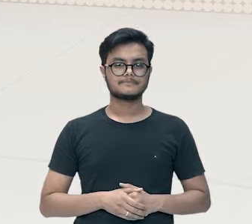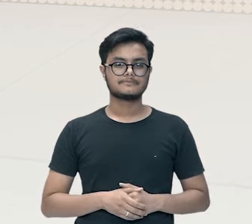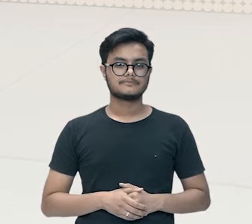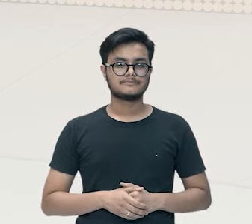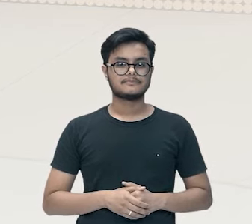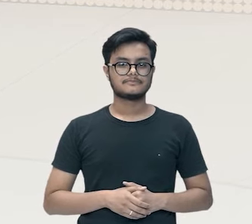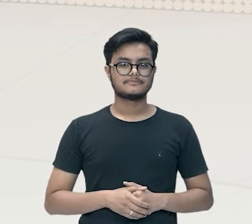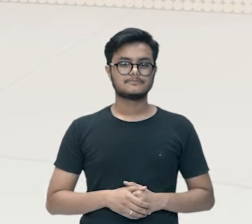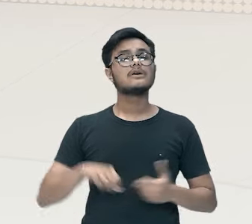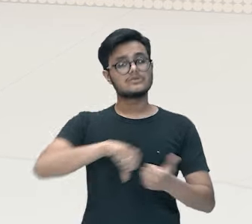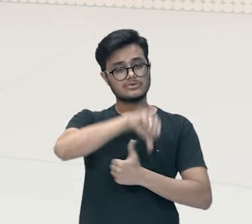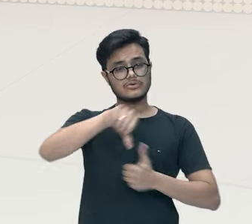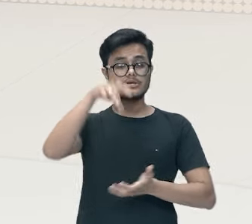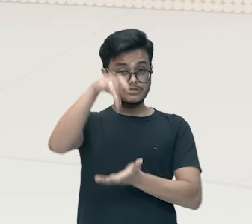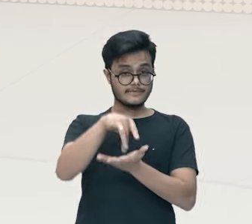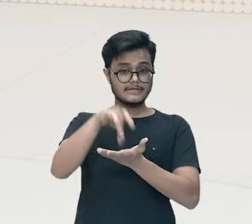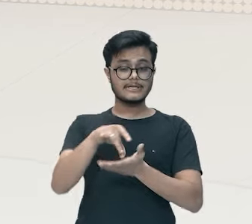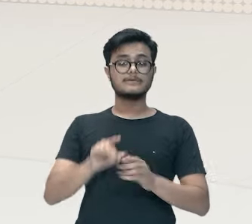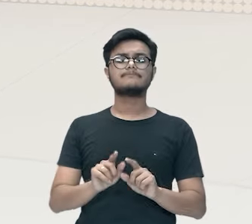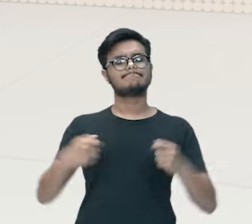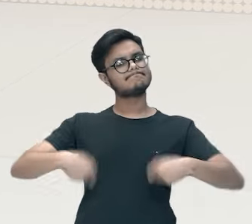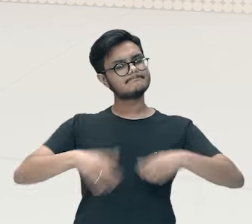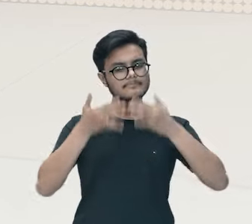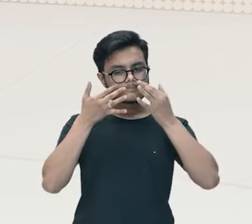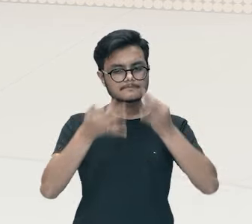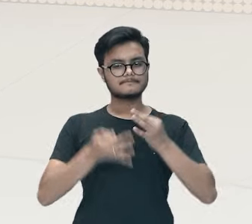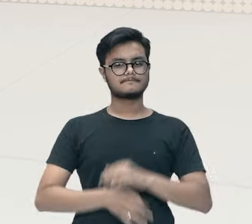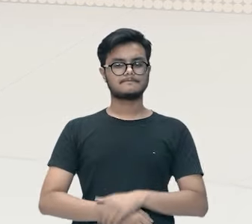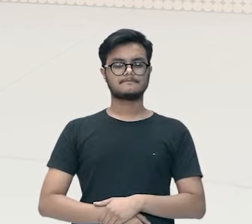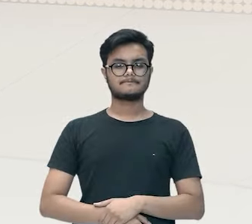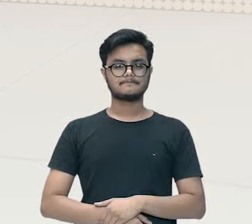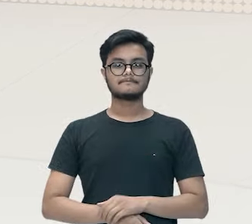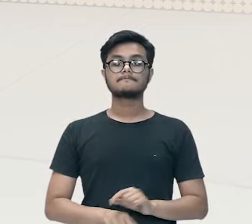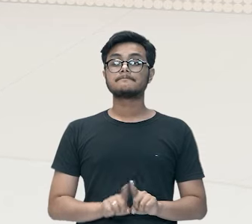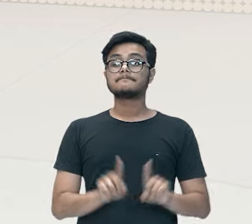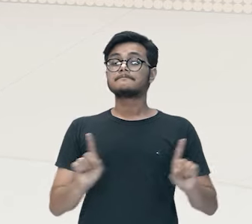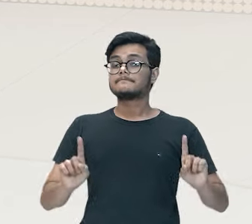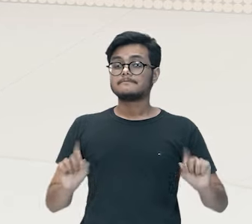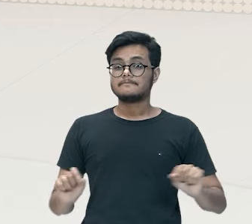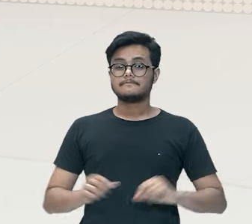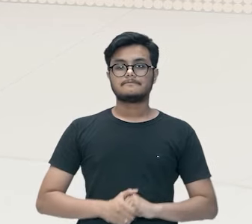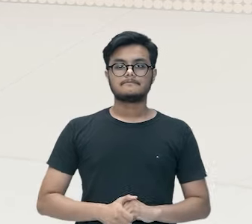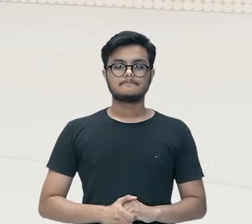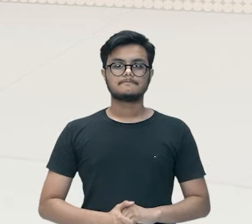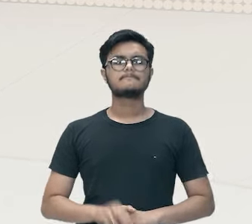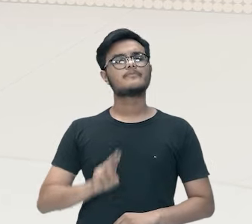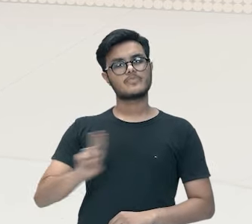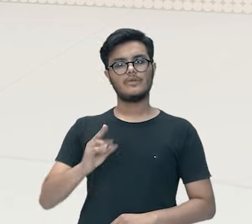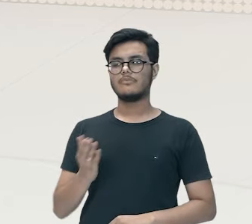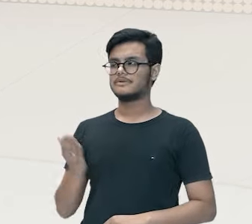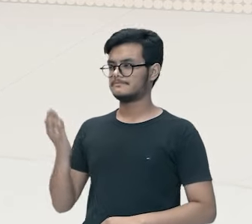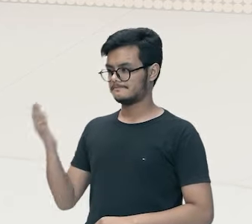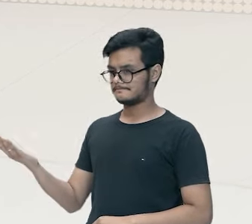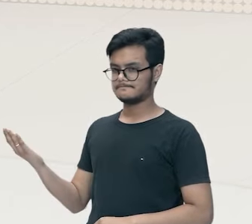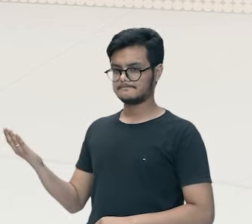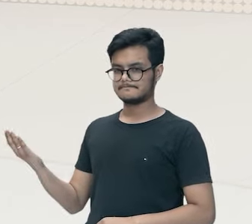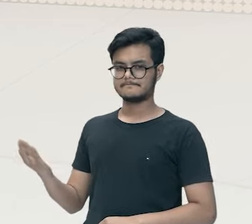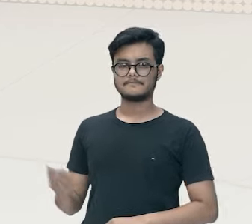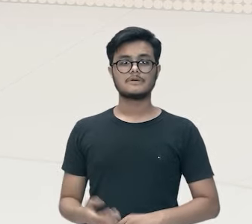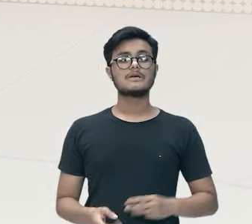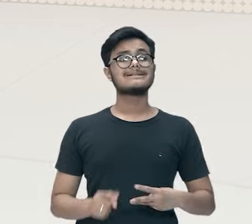mas muda um pouco, tá? E aí tem que ficar atento, ok? Então, primeira coisa, né? A nomenclatura de um composto, ela é dividida em